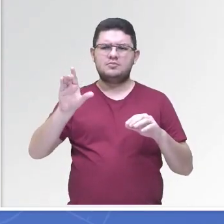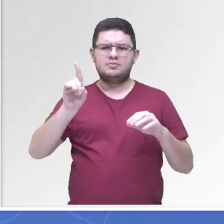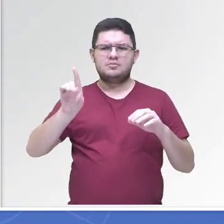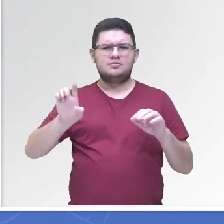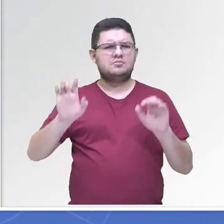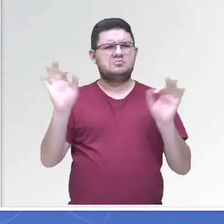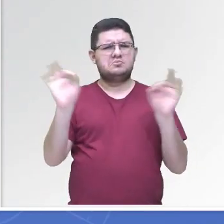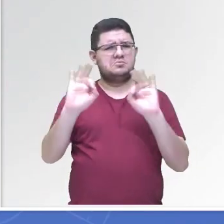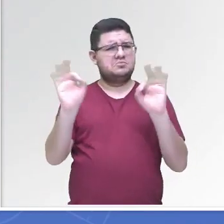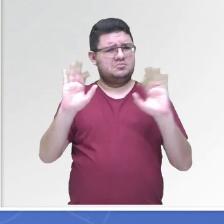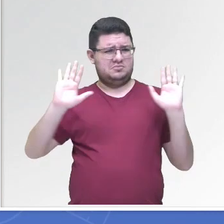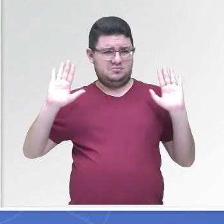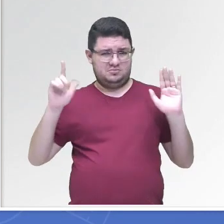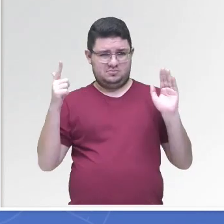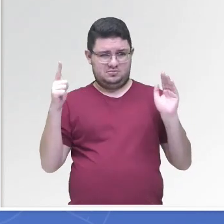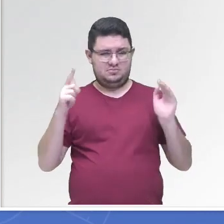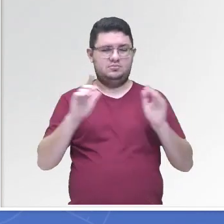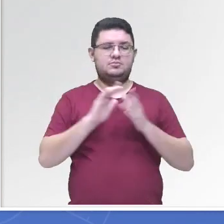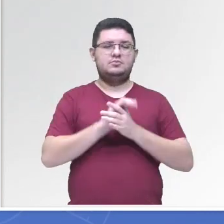resposta.